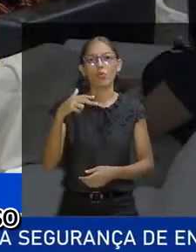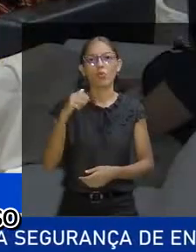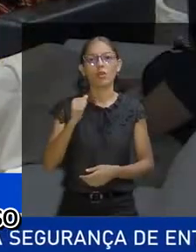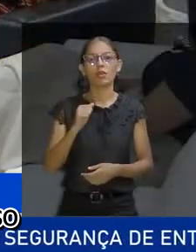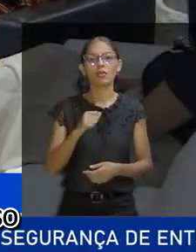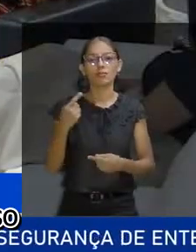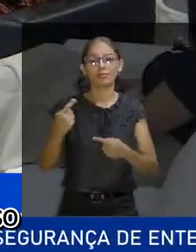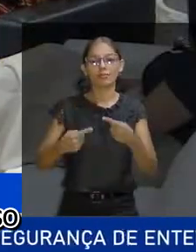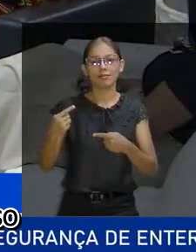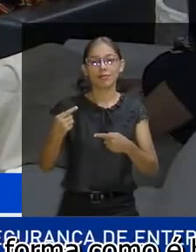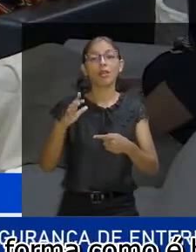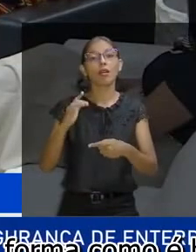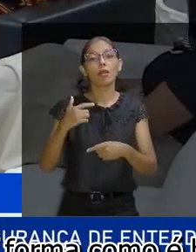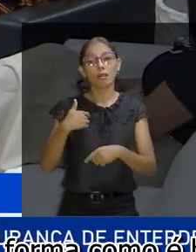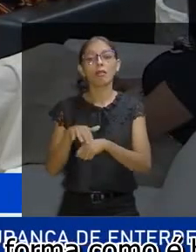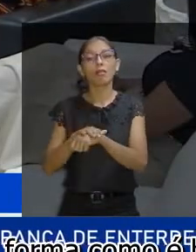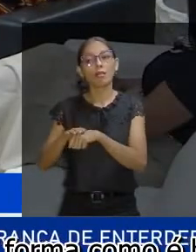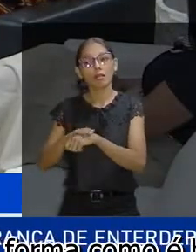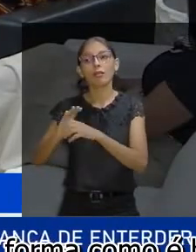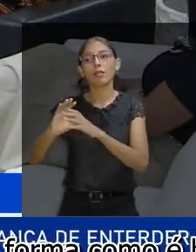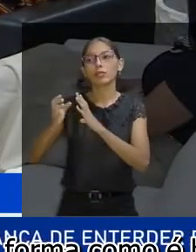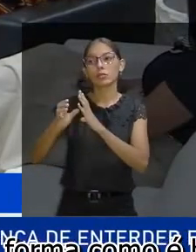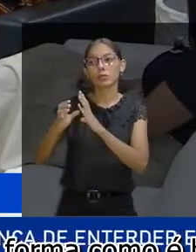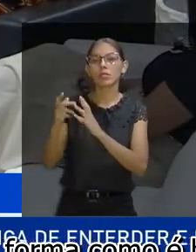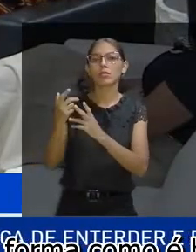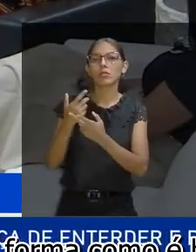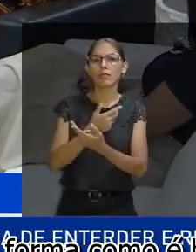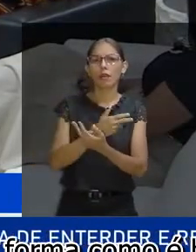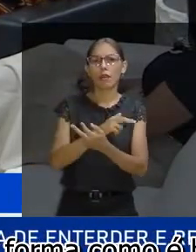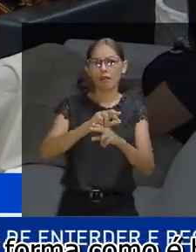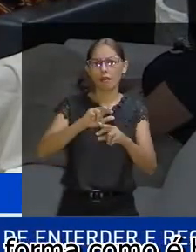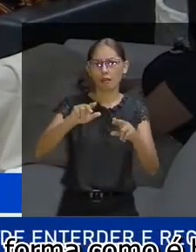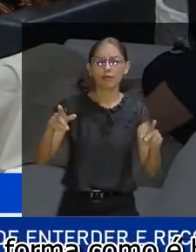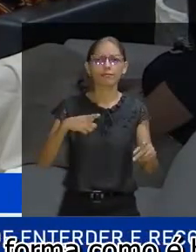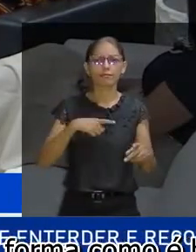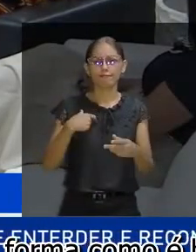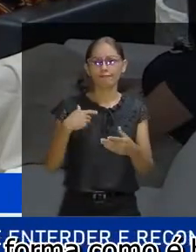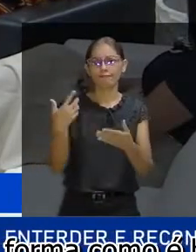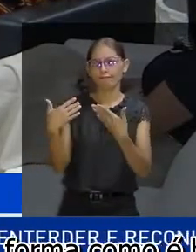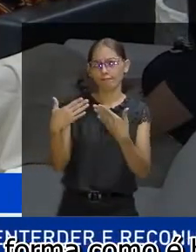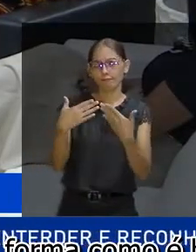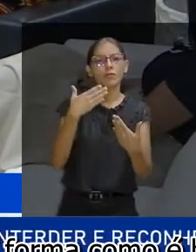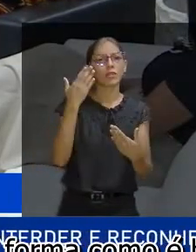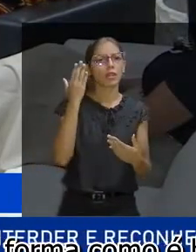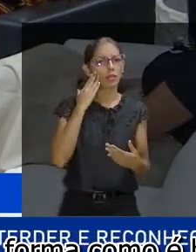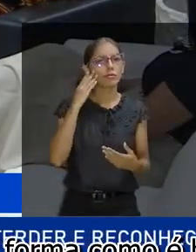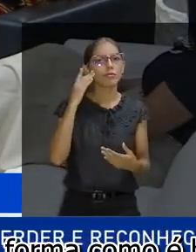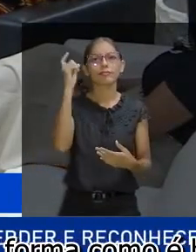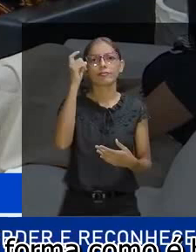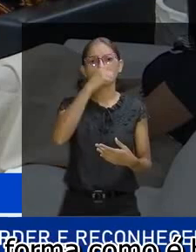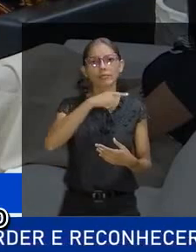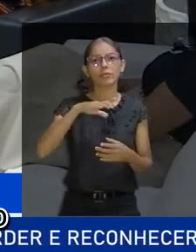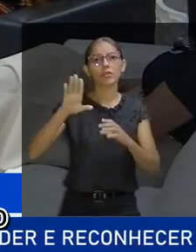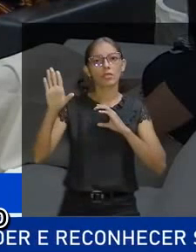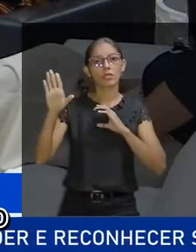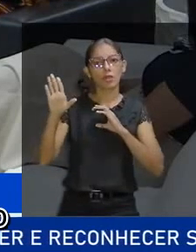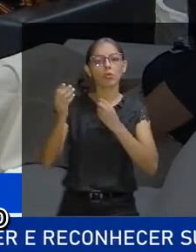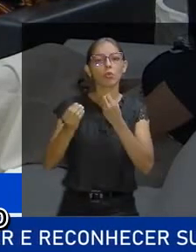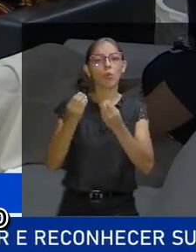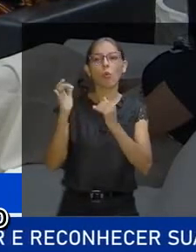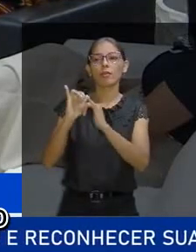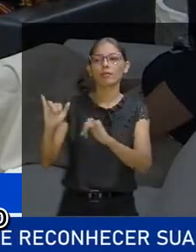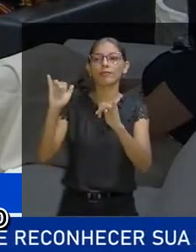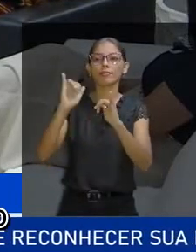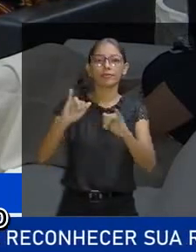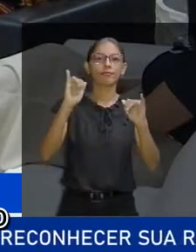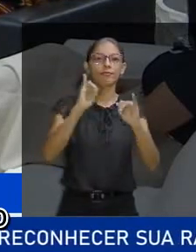todos os partidos, e eu sei a dificuldade que é um candidato fazer campanha da forma como